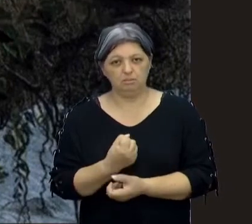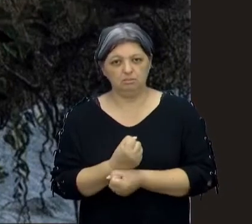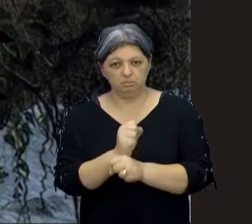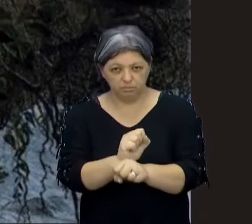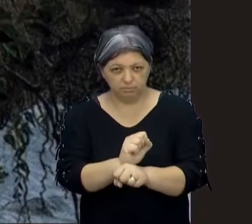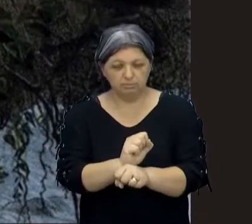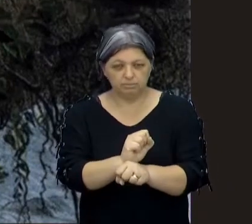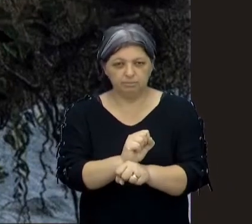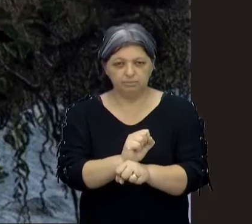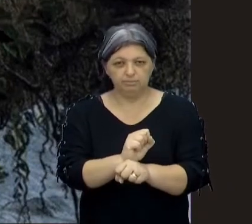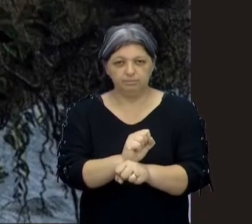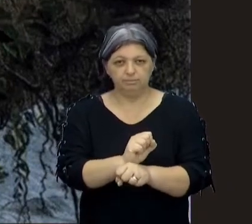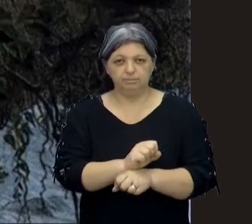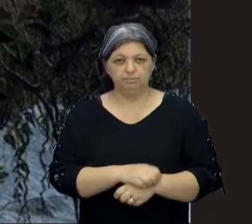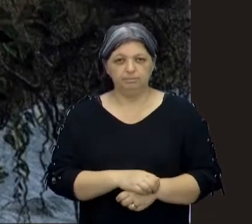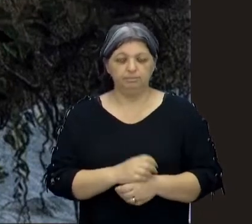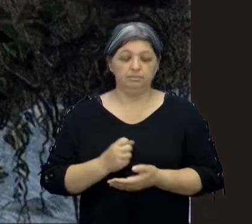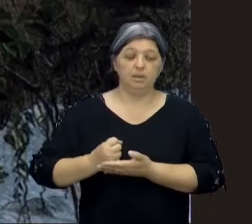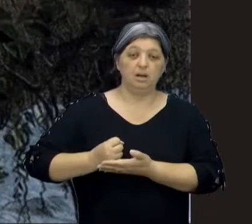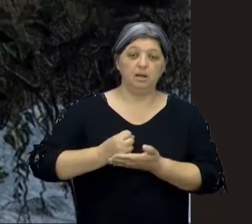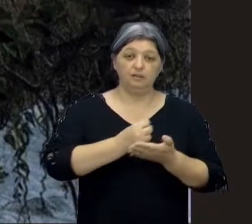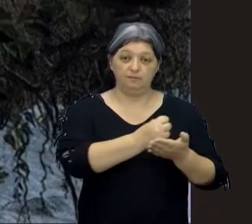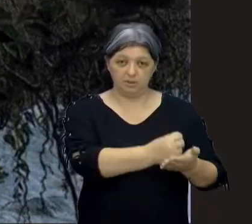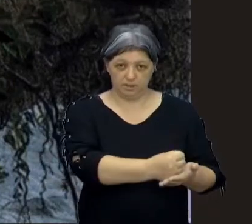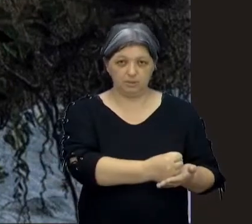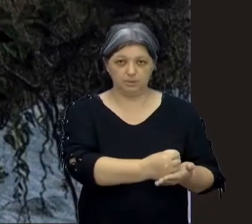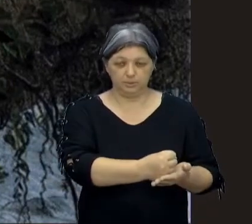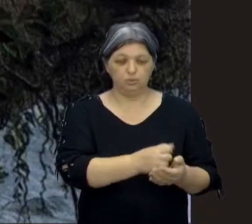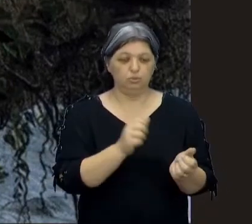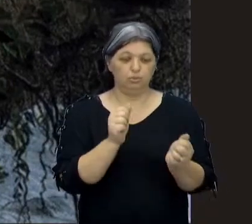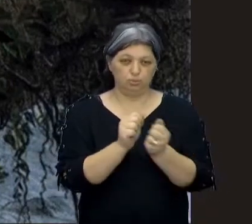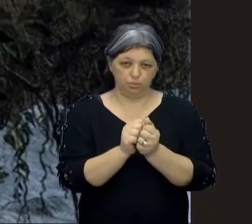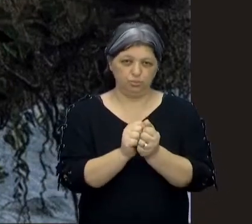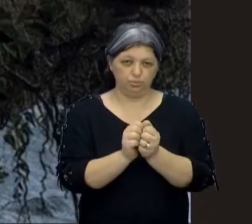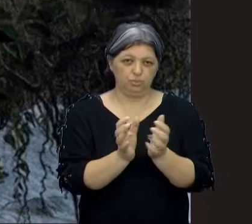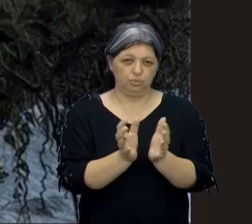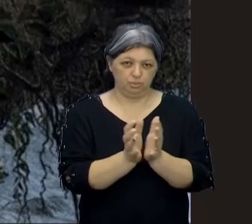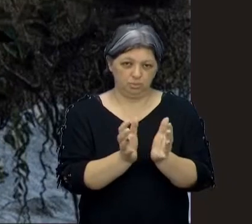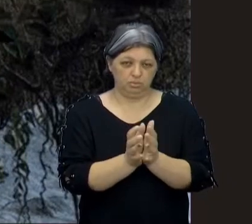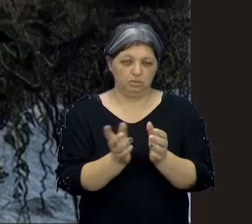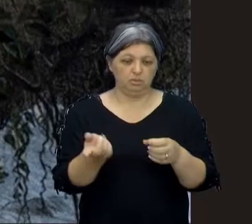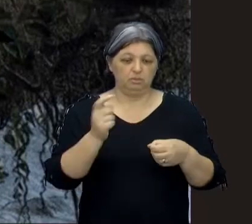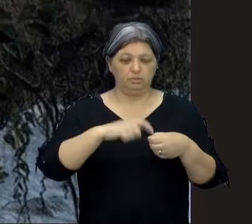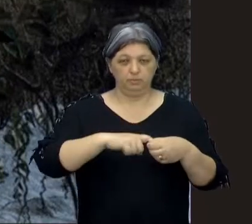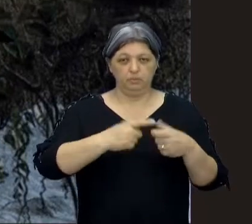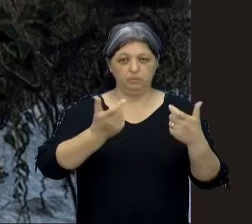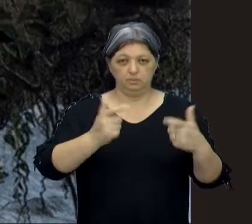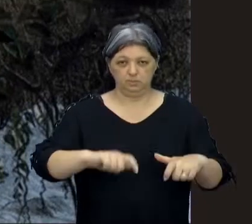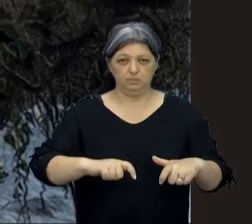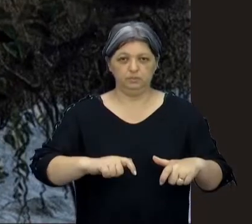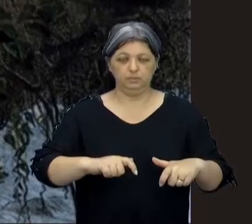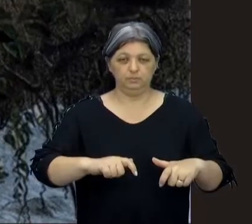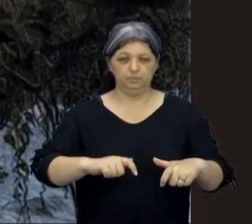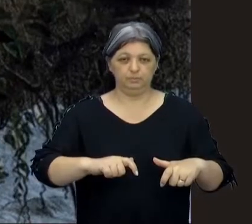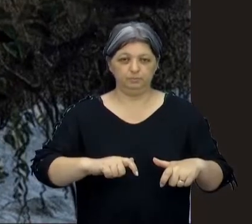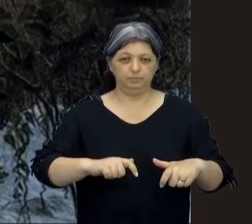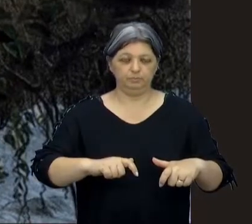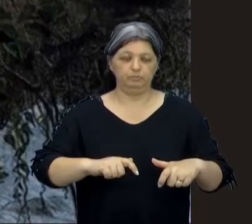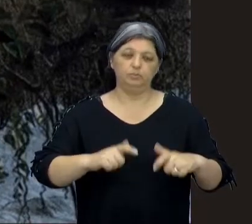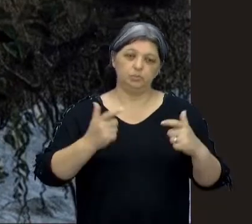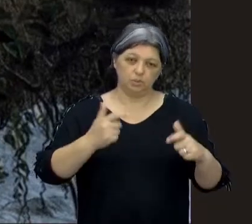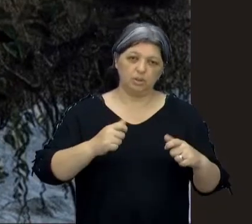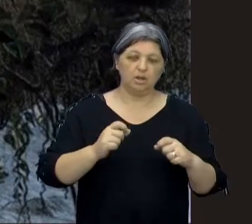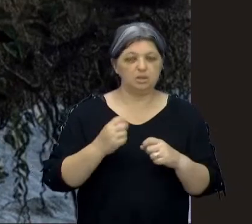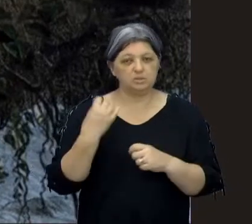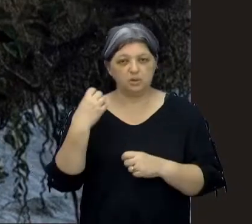aprendendo né E aí levando no meio da Tropa deles de volta para o lugar aonde da onde eles haviam